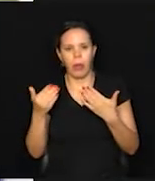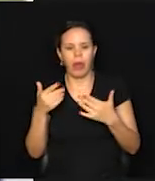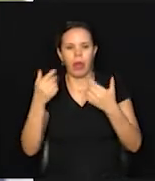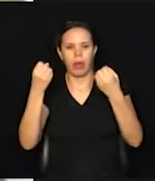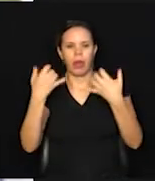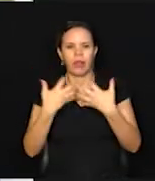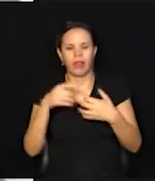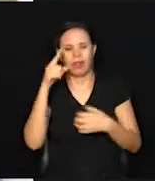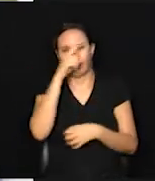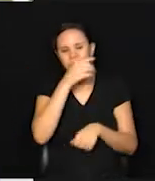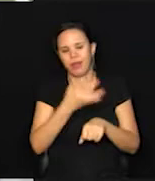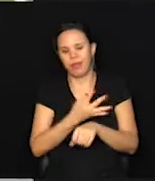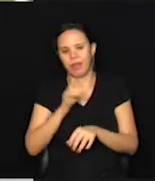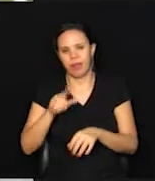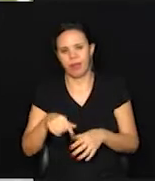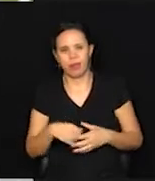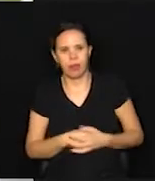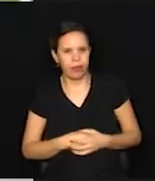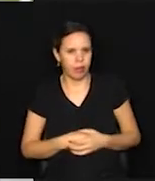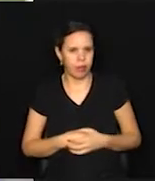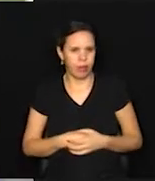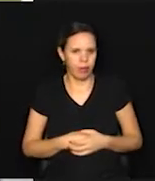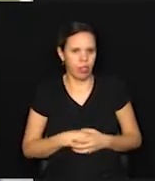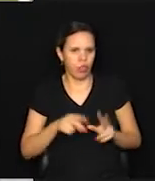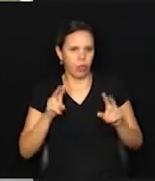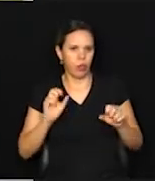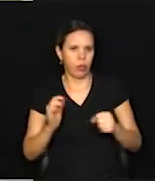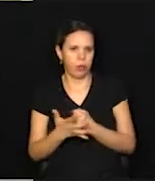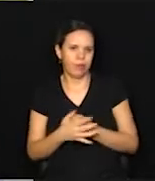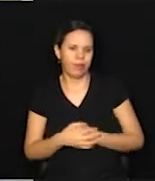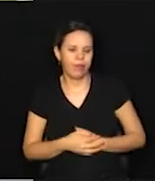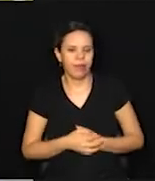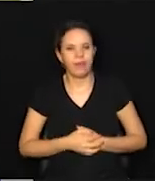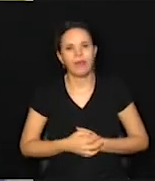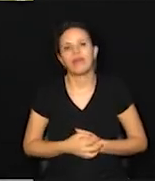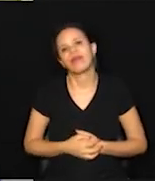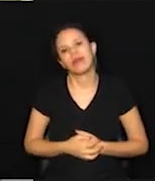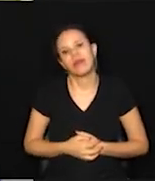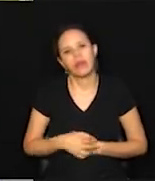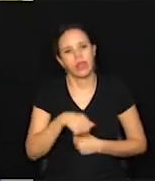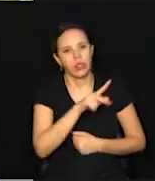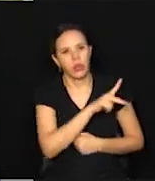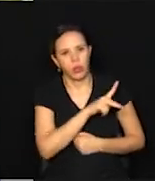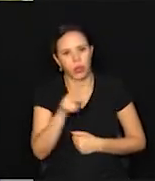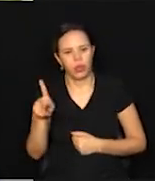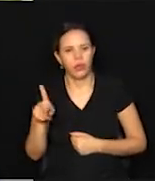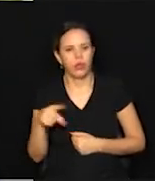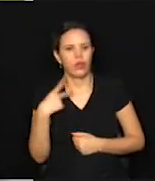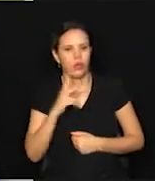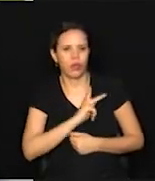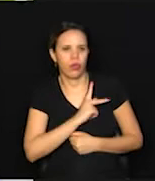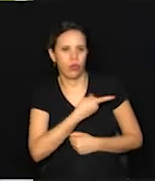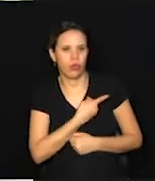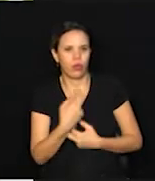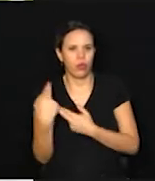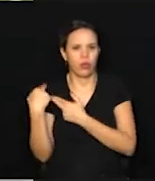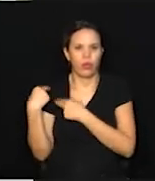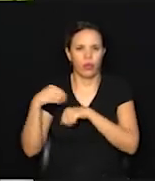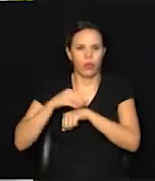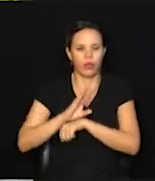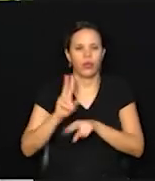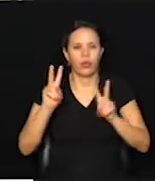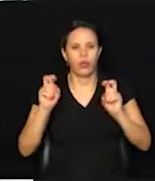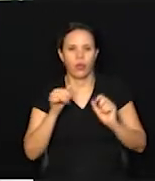tão difícil, que é a questão da Covid-19. Né? O presidente Paulo Haddad ele me deu uma incumbência, que foi